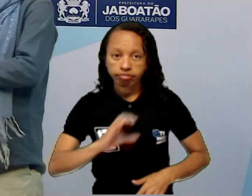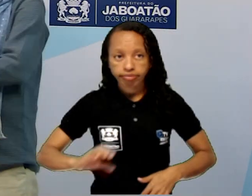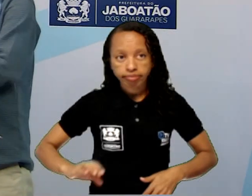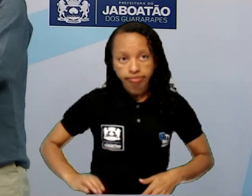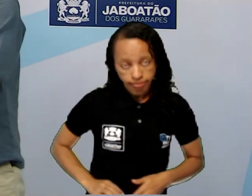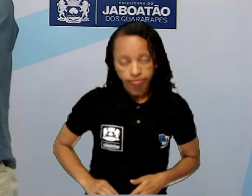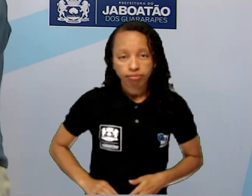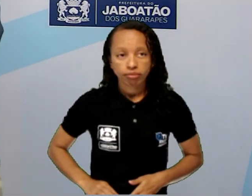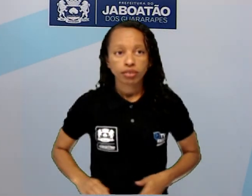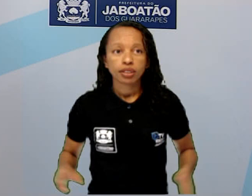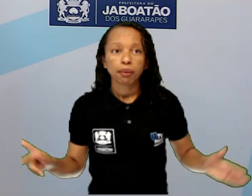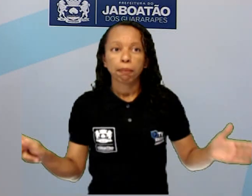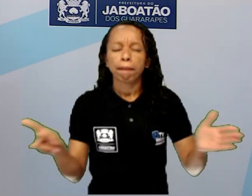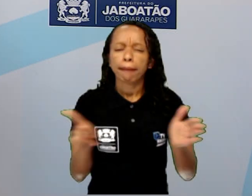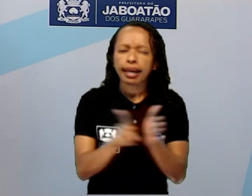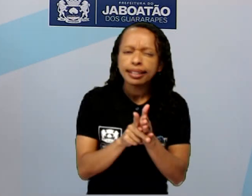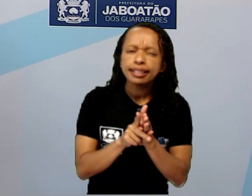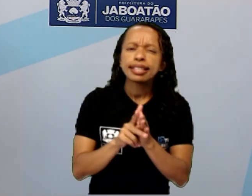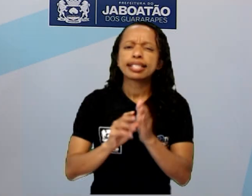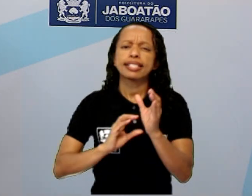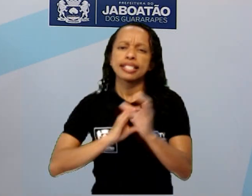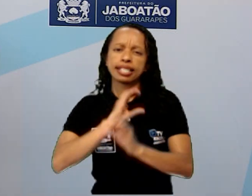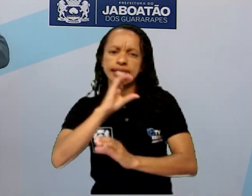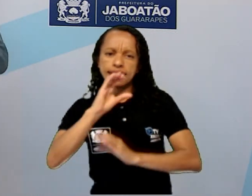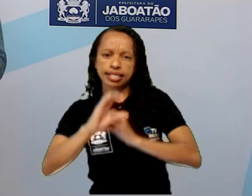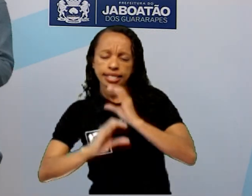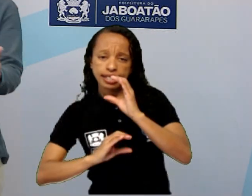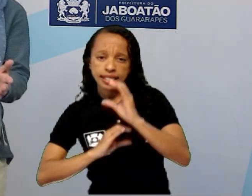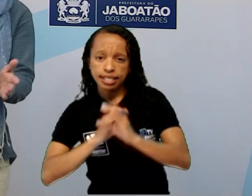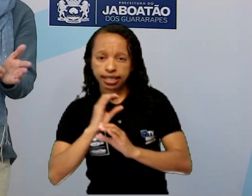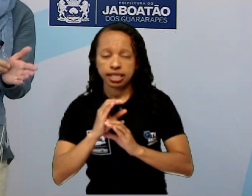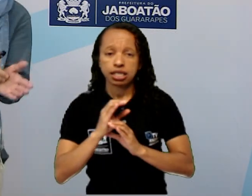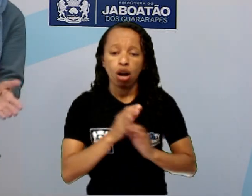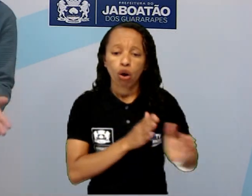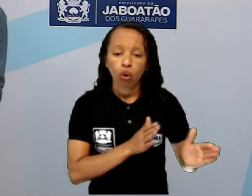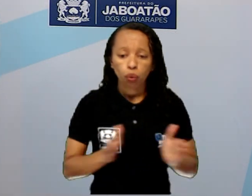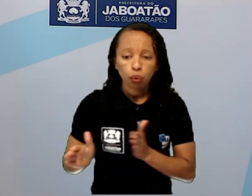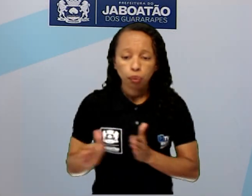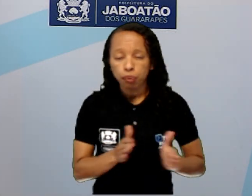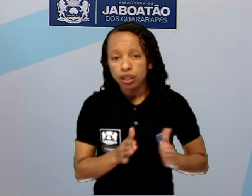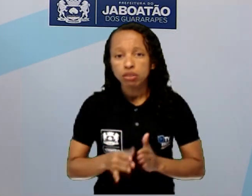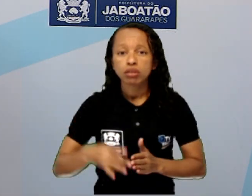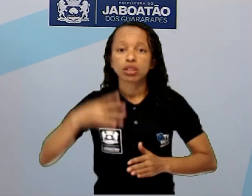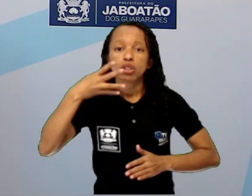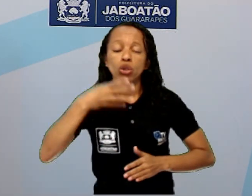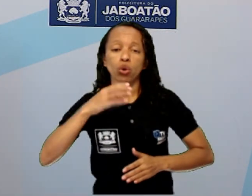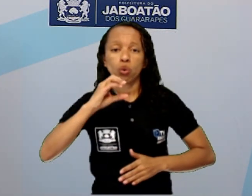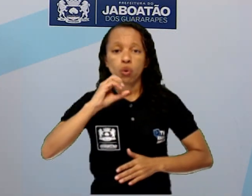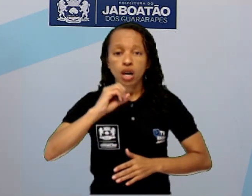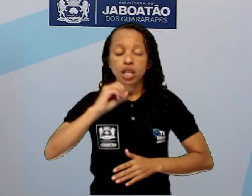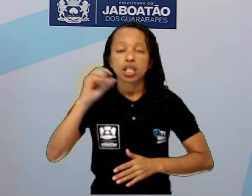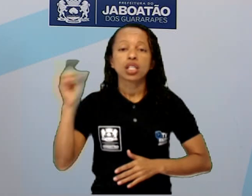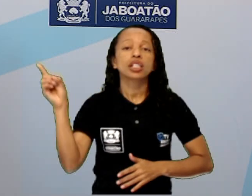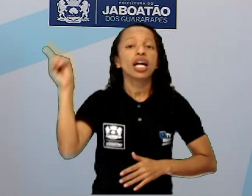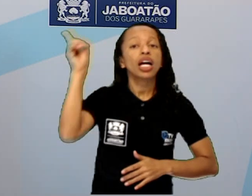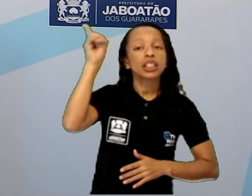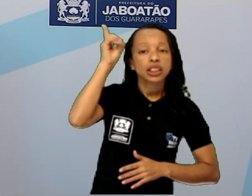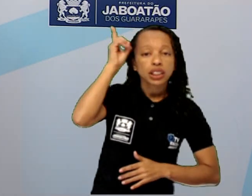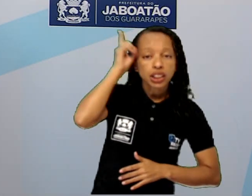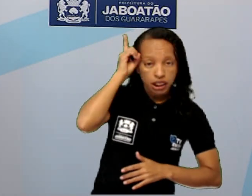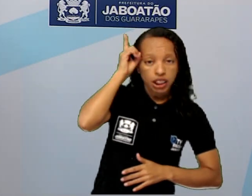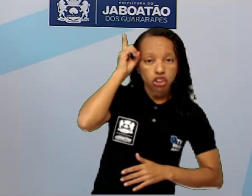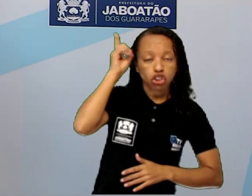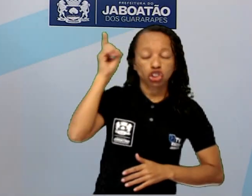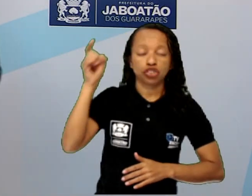da quaresma, que é aquele período de 40 dias que começa na quarta de cinzas e se encerra no dia de Corpus